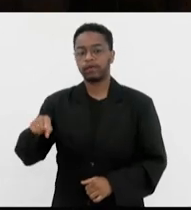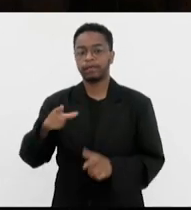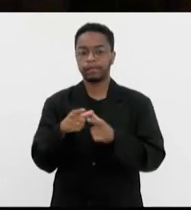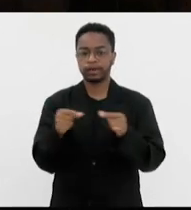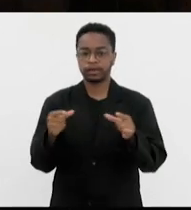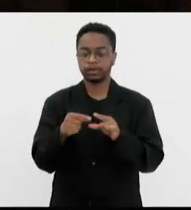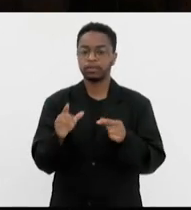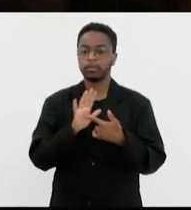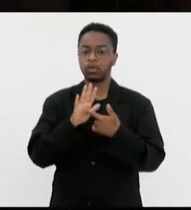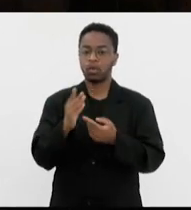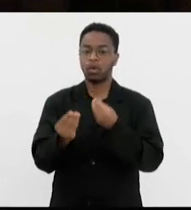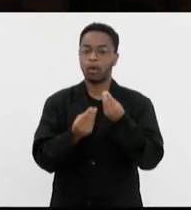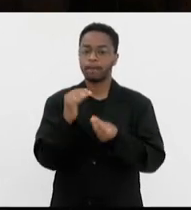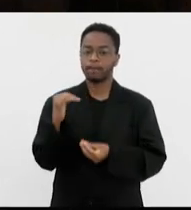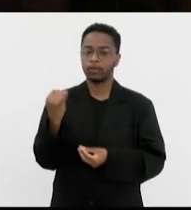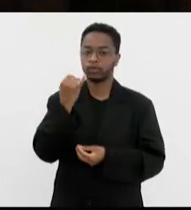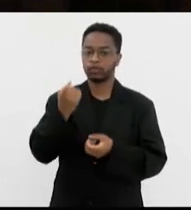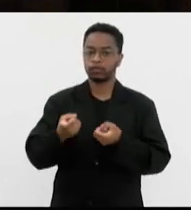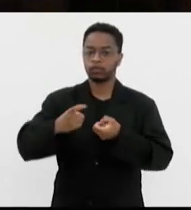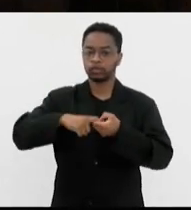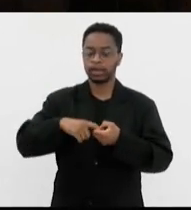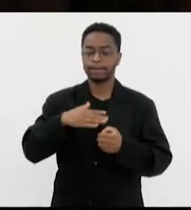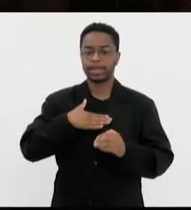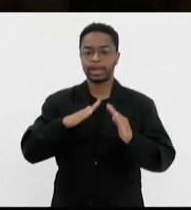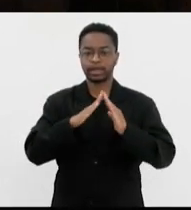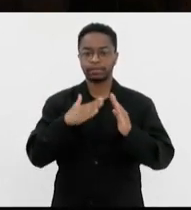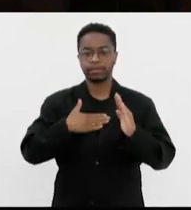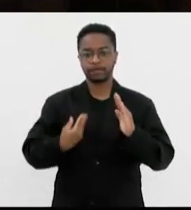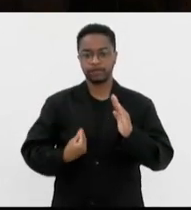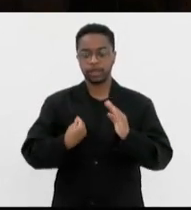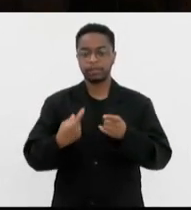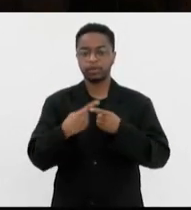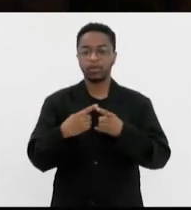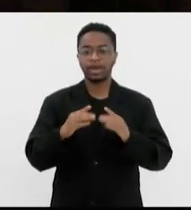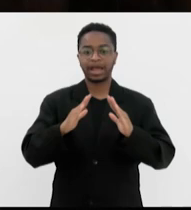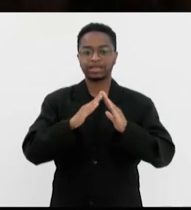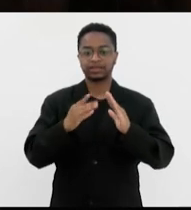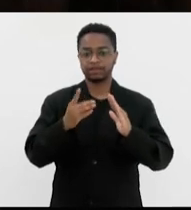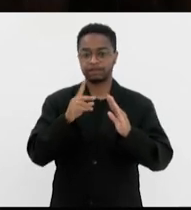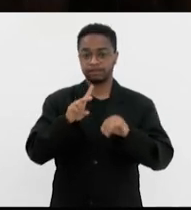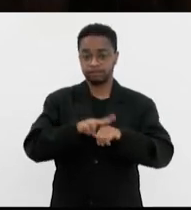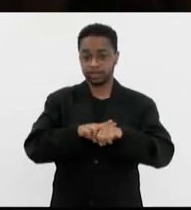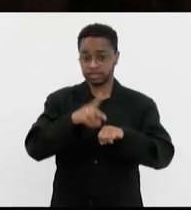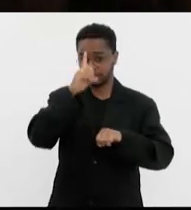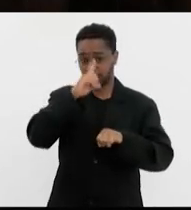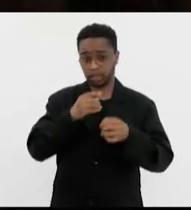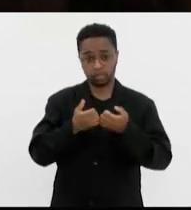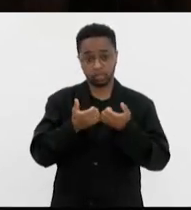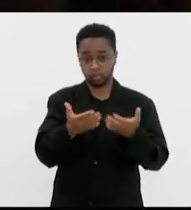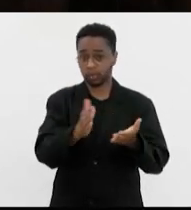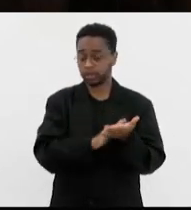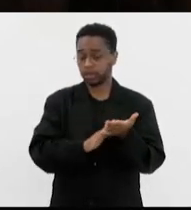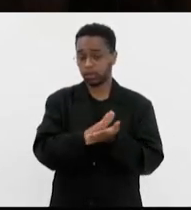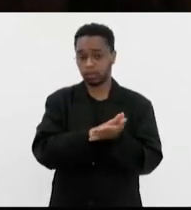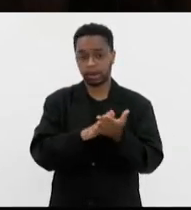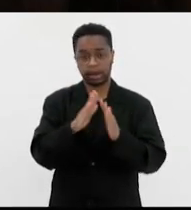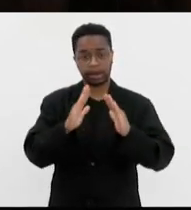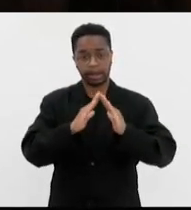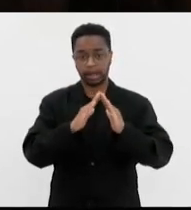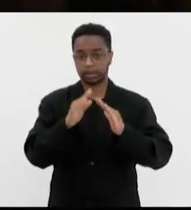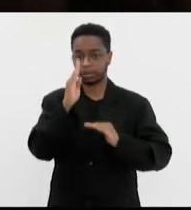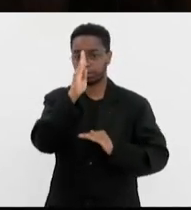retorno do Minha Casa Minha Vida, já que o Casa Verde e Amarela do Bolsonaro não entregou nenhuma unidade no país